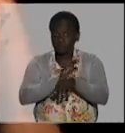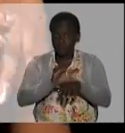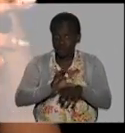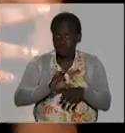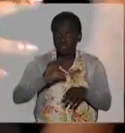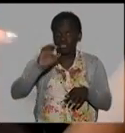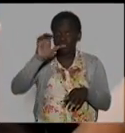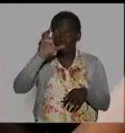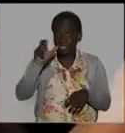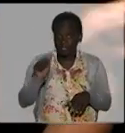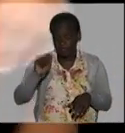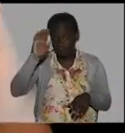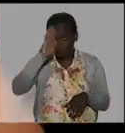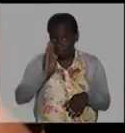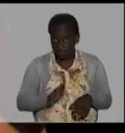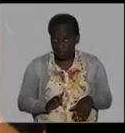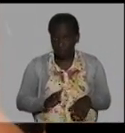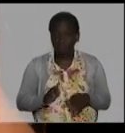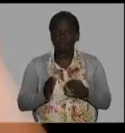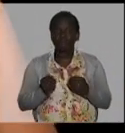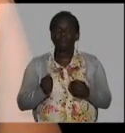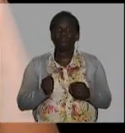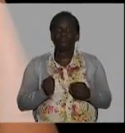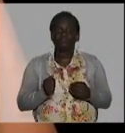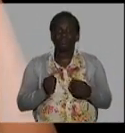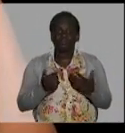a cultura afro-brasileira,